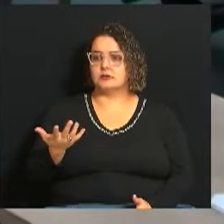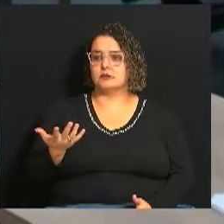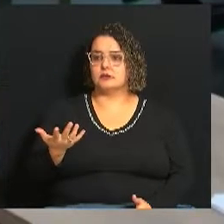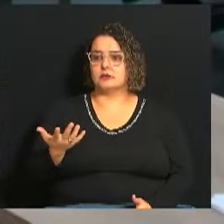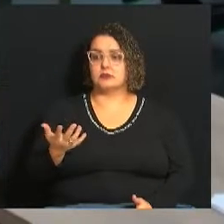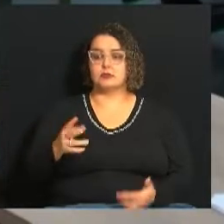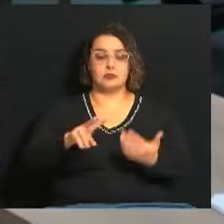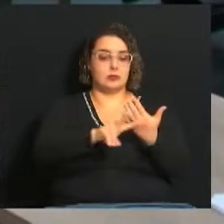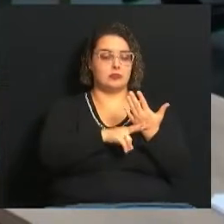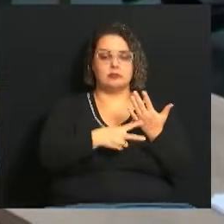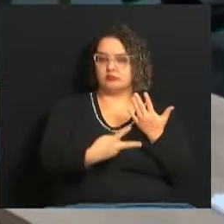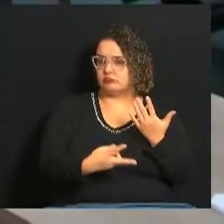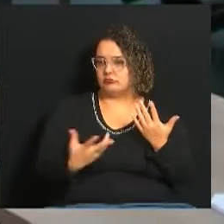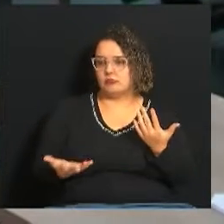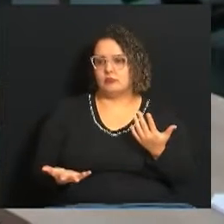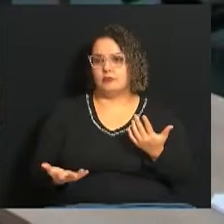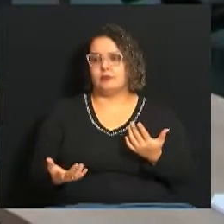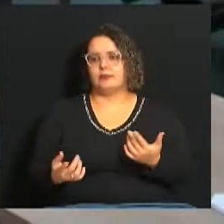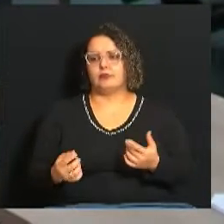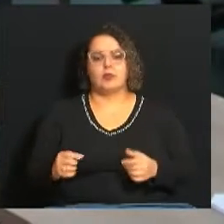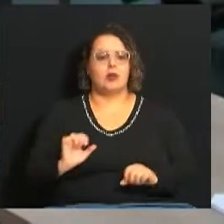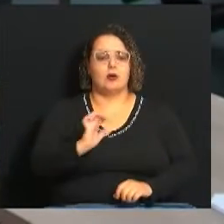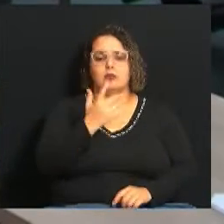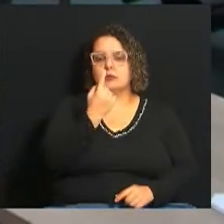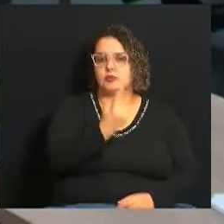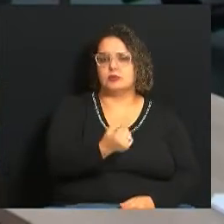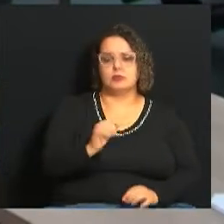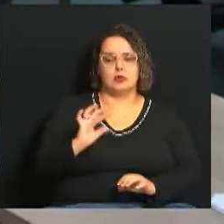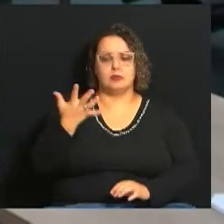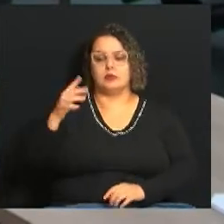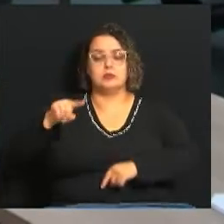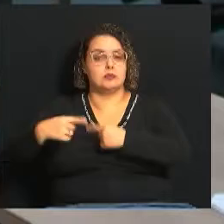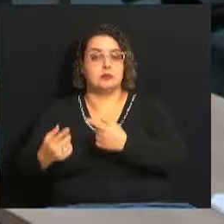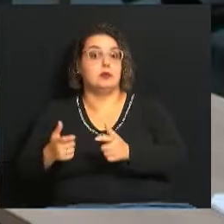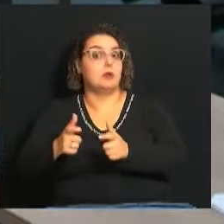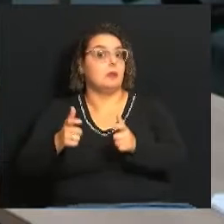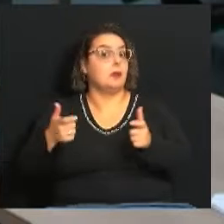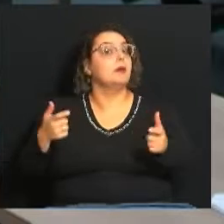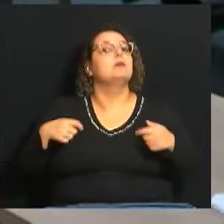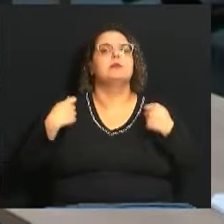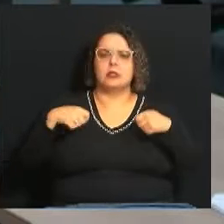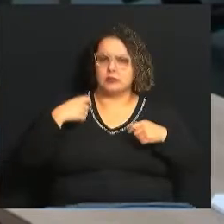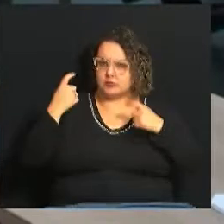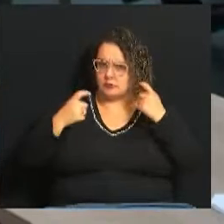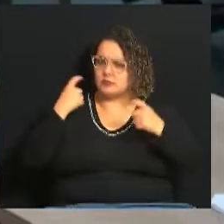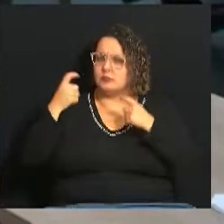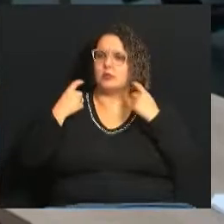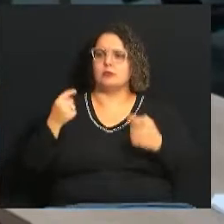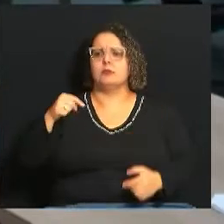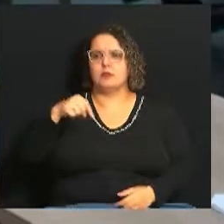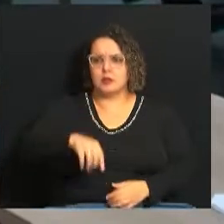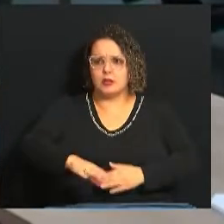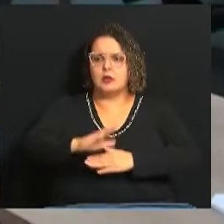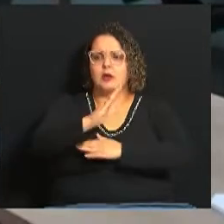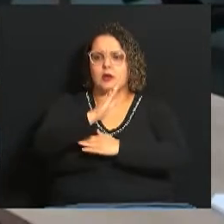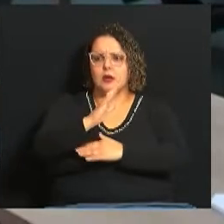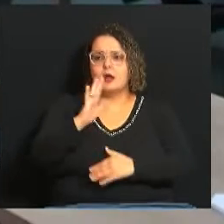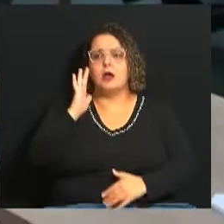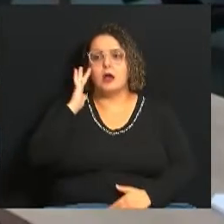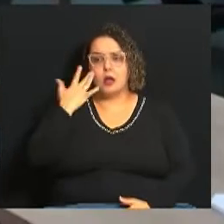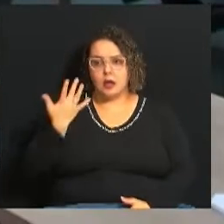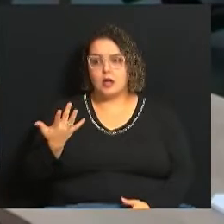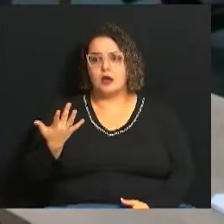sequência, daqui a pouco acontece outro e está aumentando muito. Então a gente tem que se preocupar realmente, essa Casa de Leis aqui, a gente tem que achar